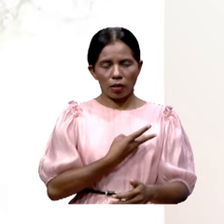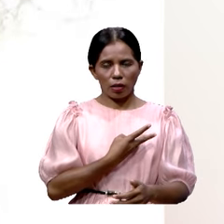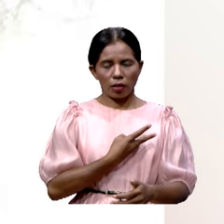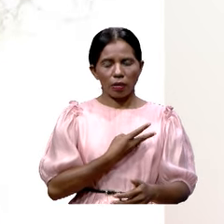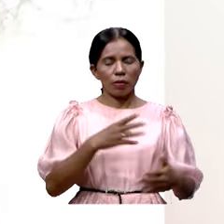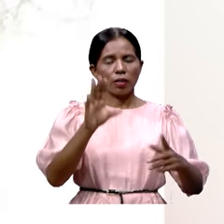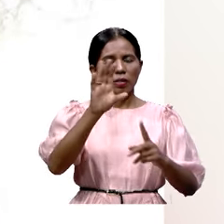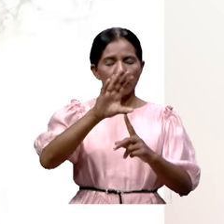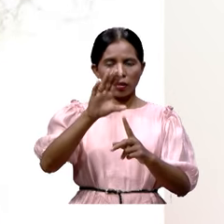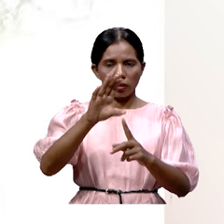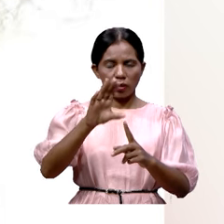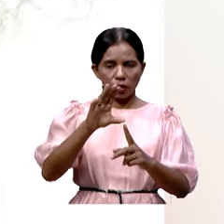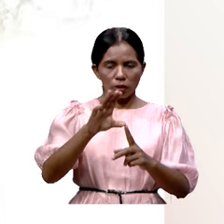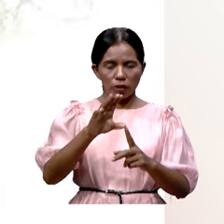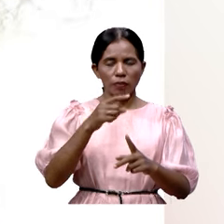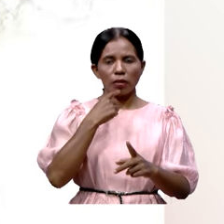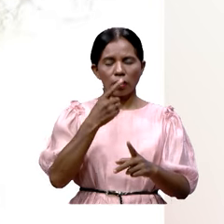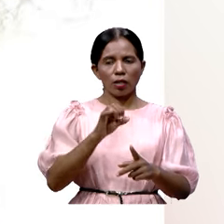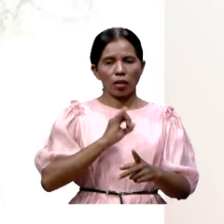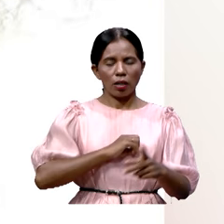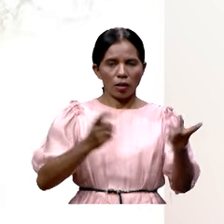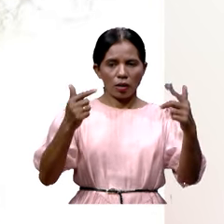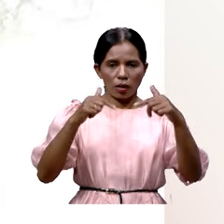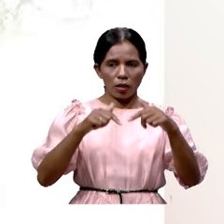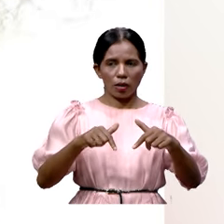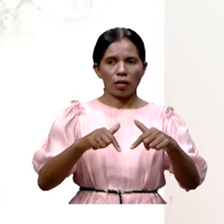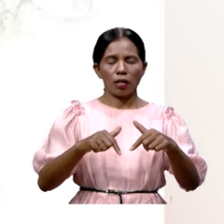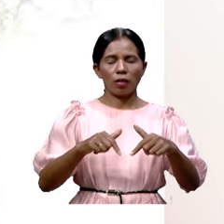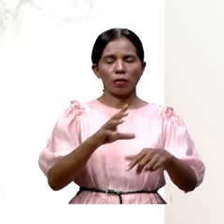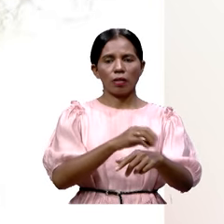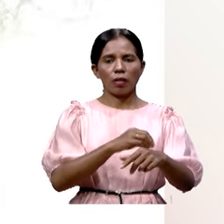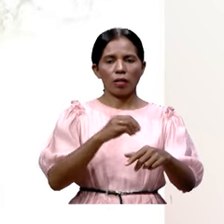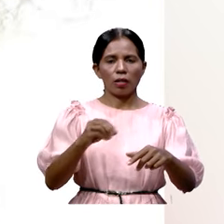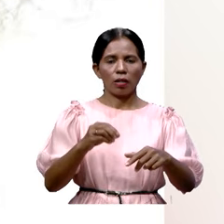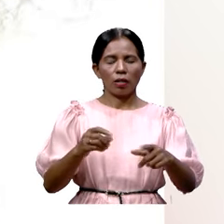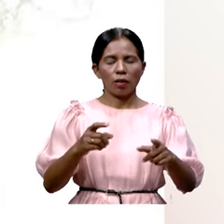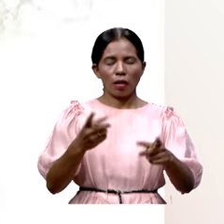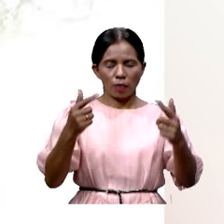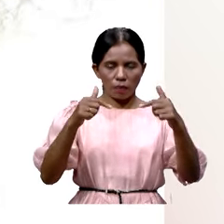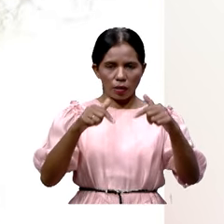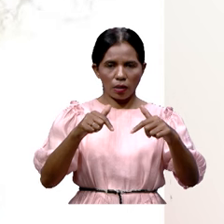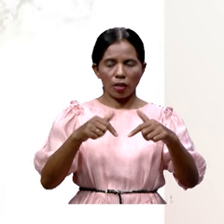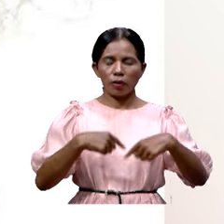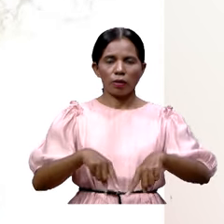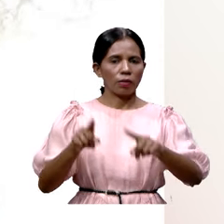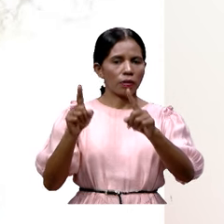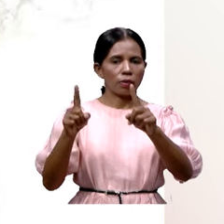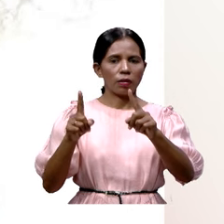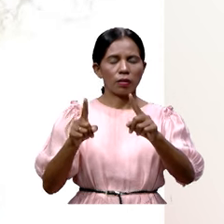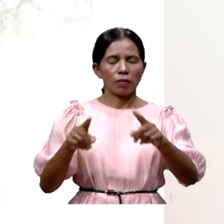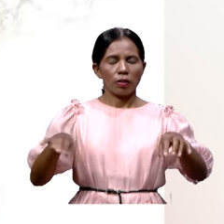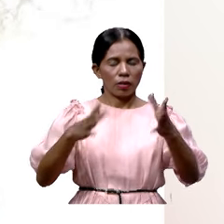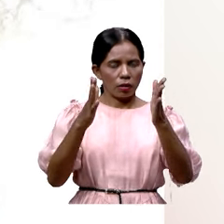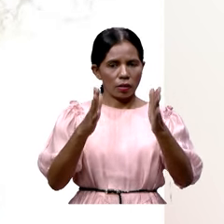koordinador, hatete katak haumaine, atu sai verkala. Masamai toane, atu ba recurso humano,